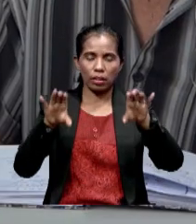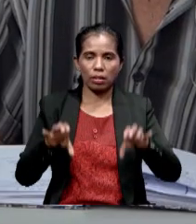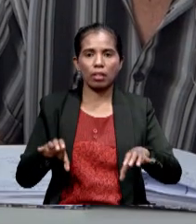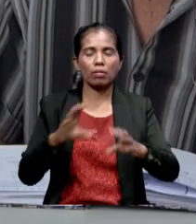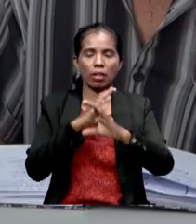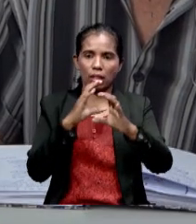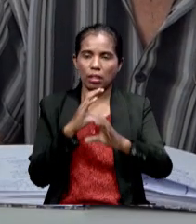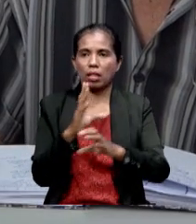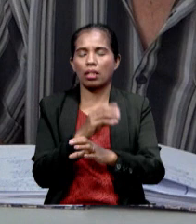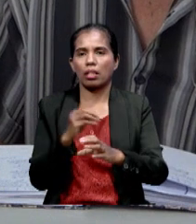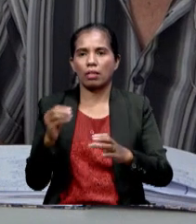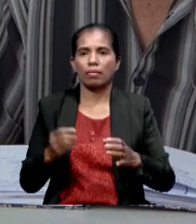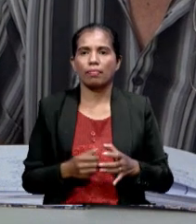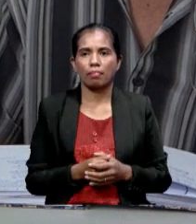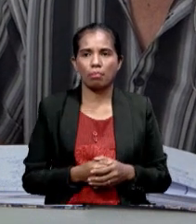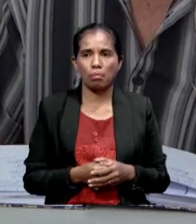dokumento,